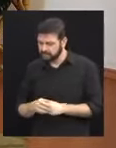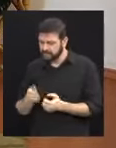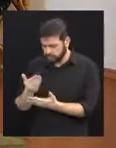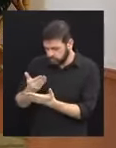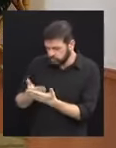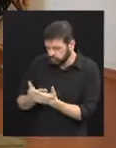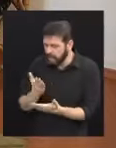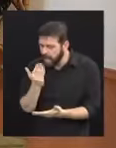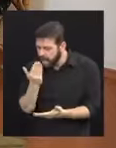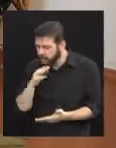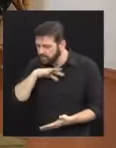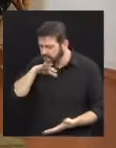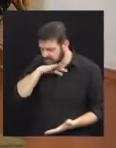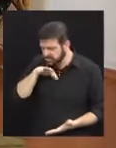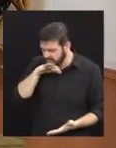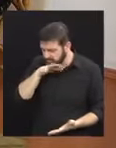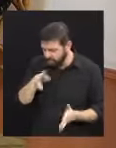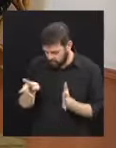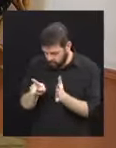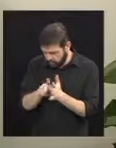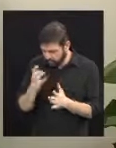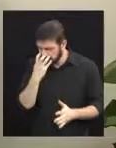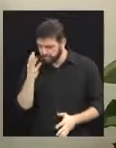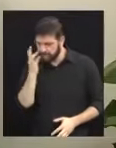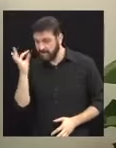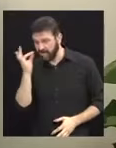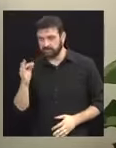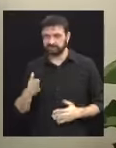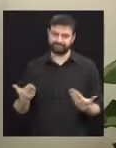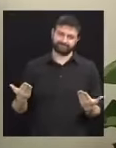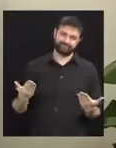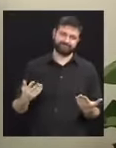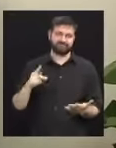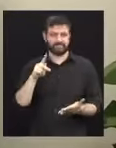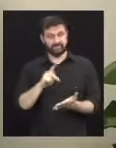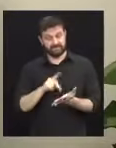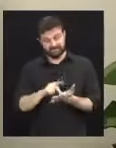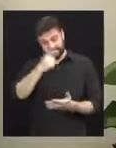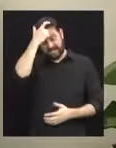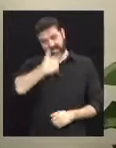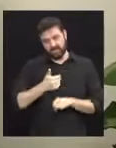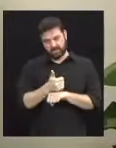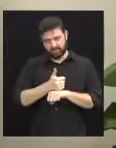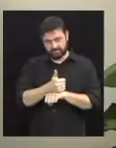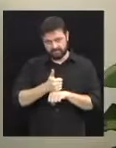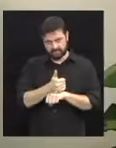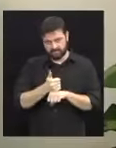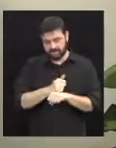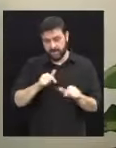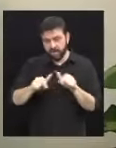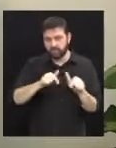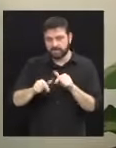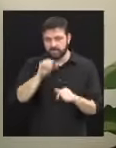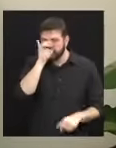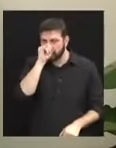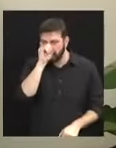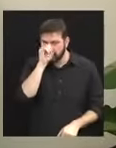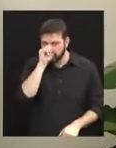alimentar. A gente isso. pode falar de nutrição de cães e gatos? Então, na verdade, sua especialidade ou não? Eu trabalho com aves e suínos,